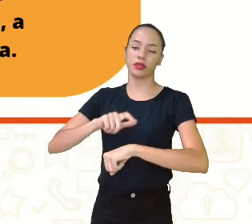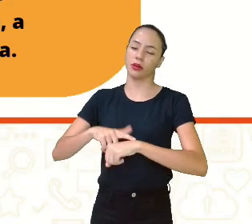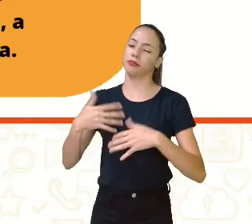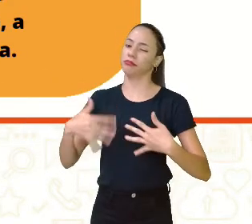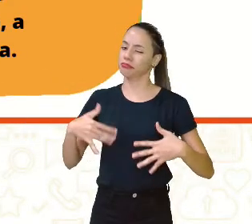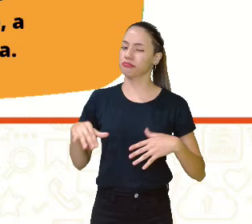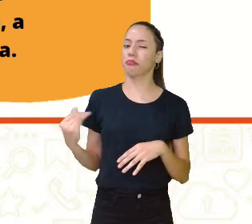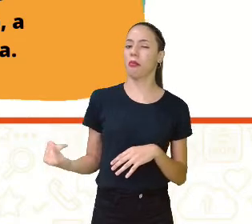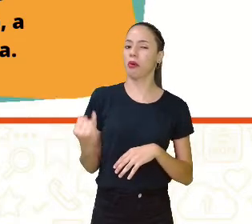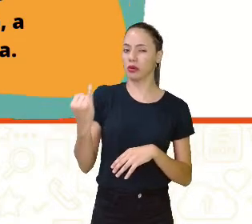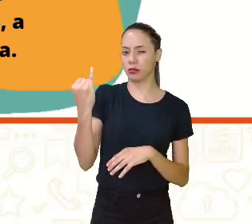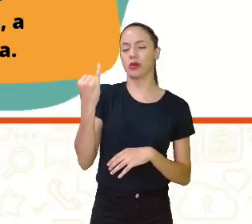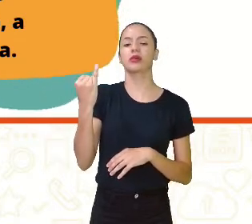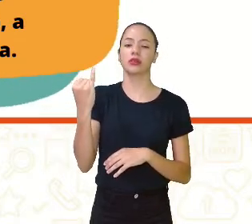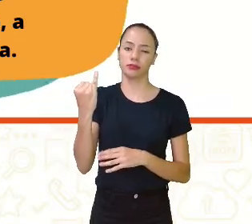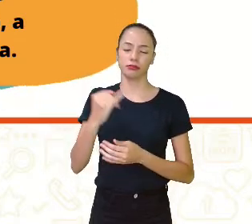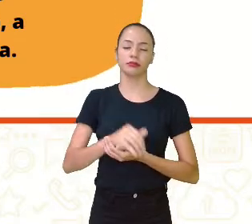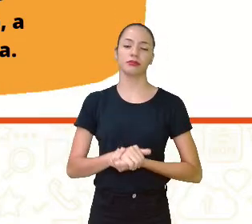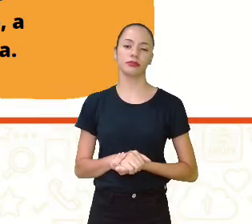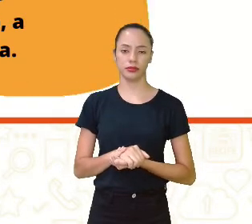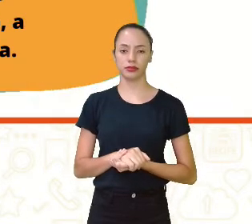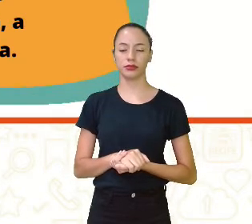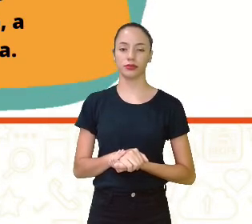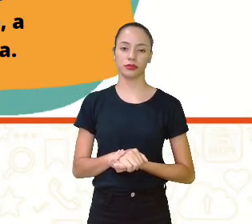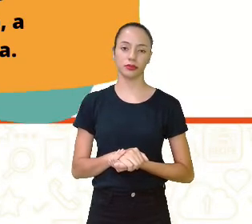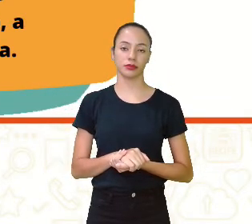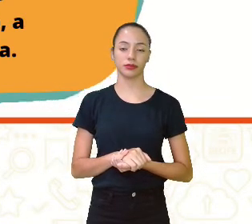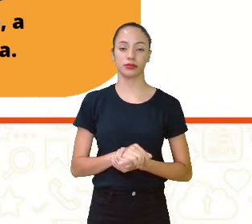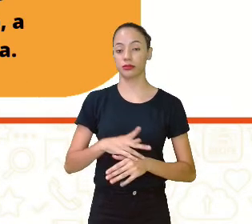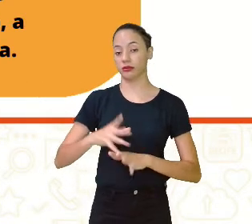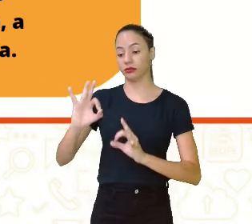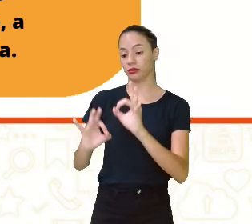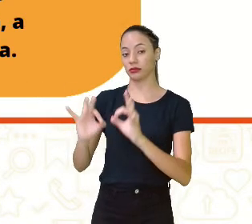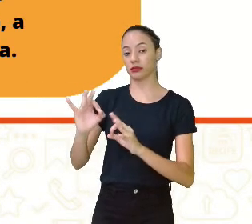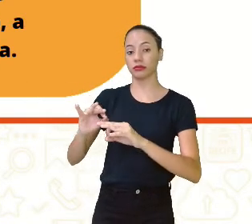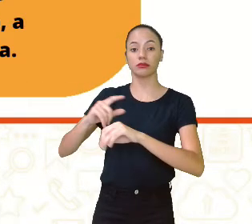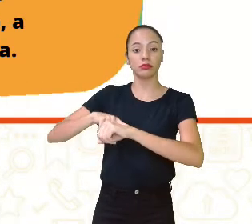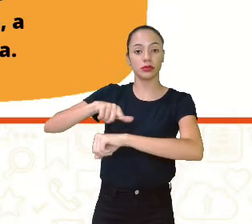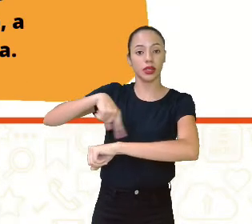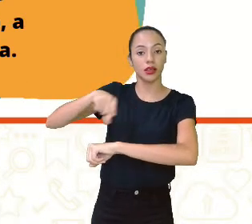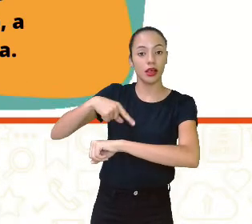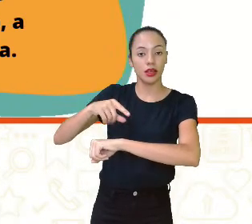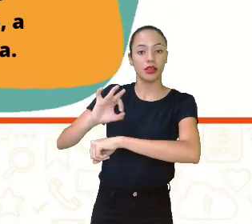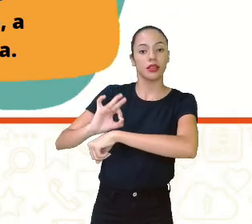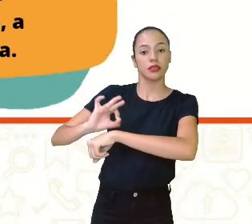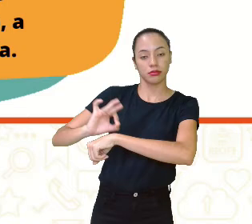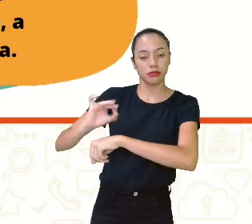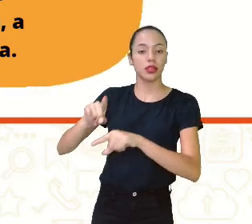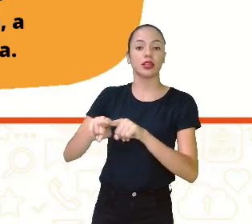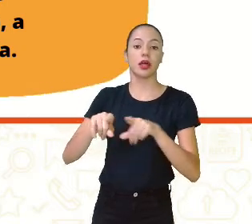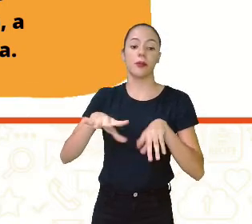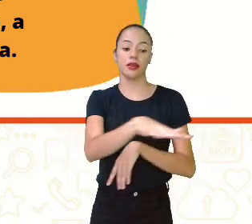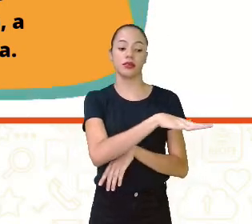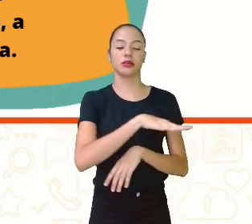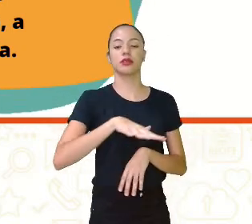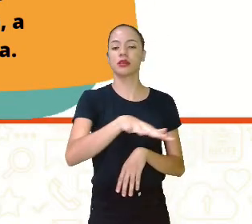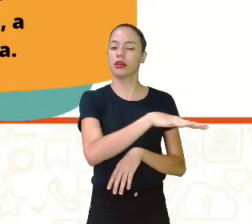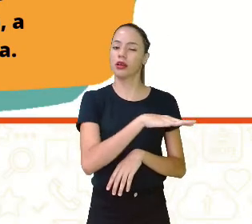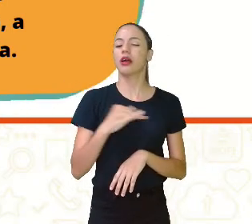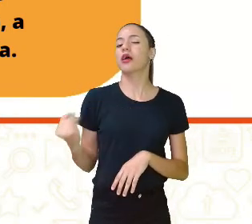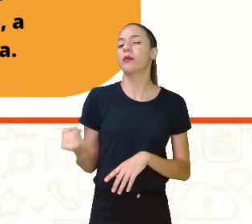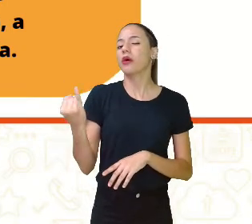fundamental que também é importante considerar. A organização do tempo e do espaço é importante